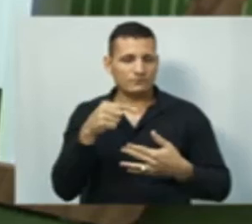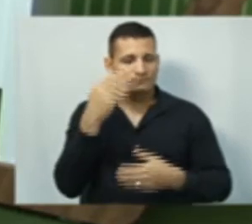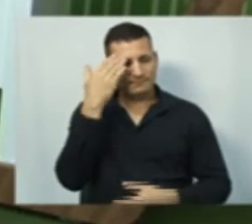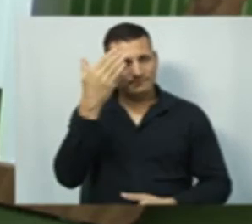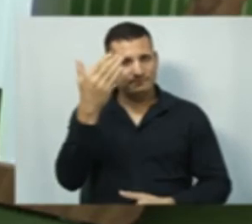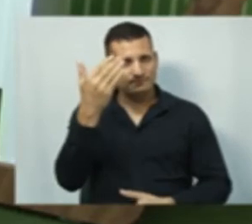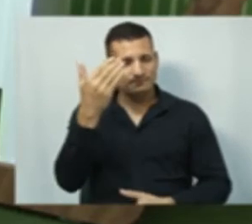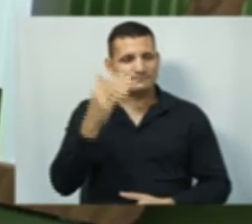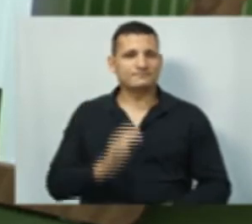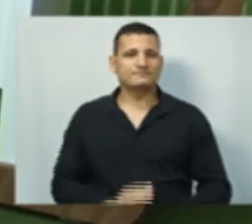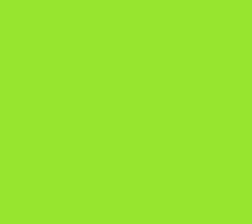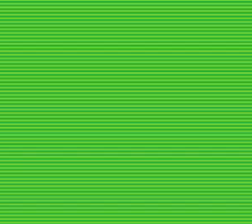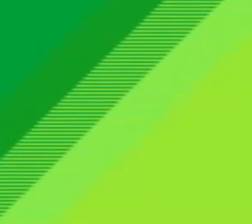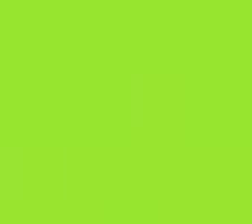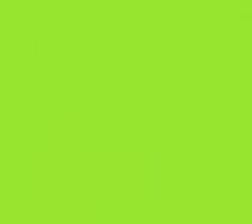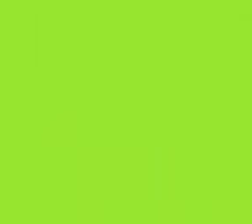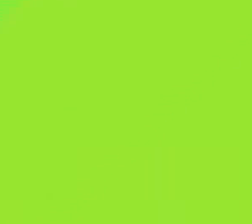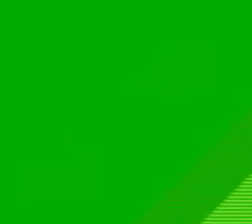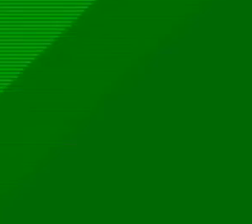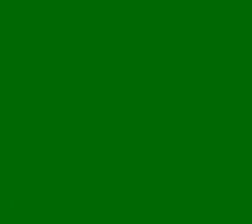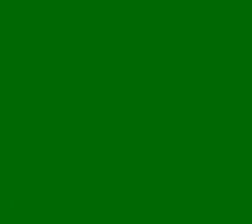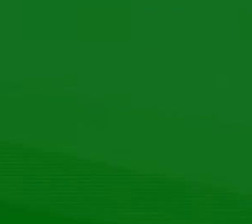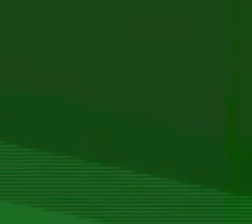Até mais.